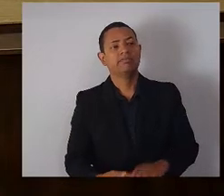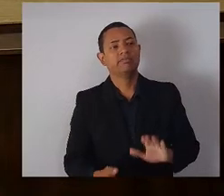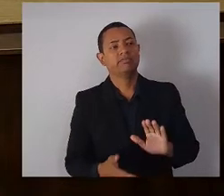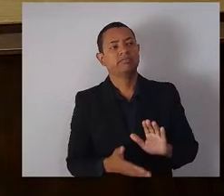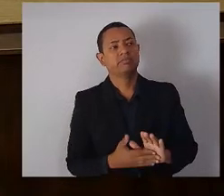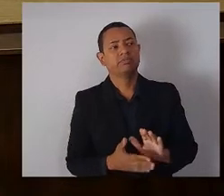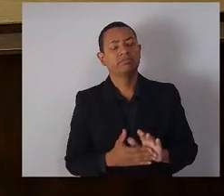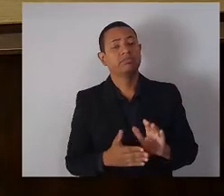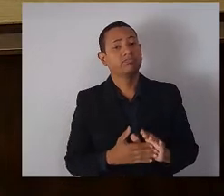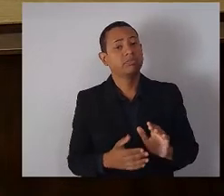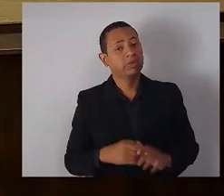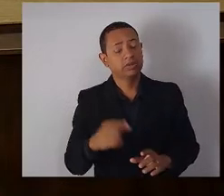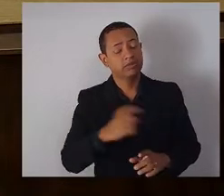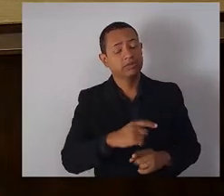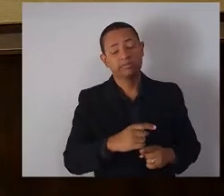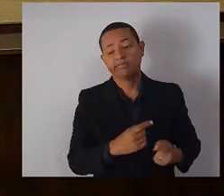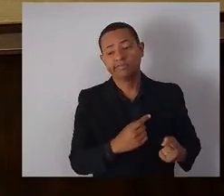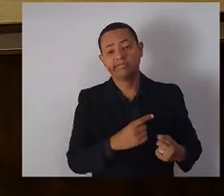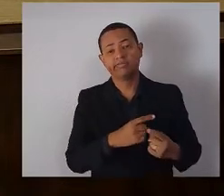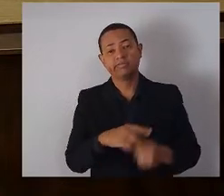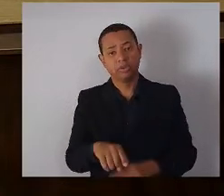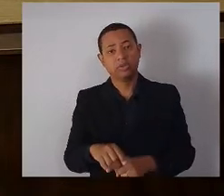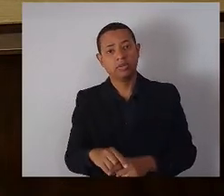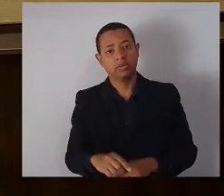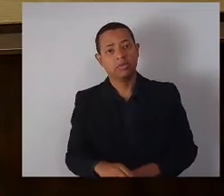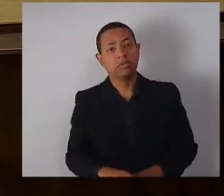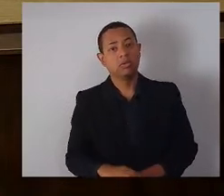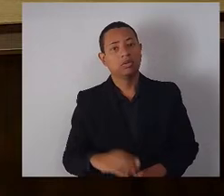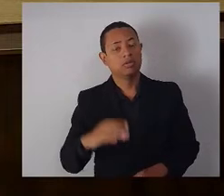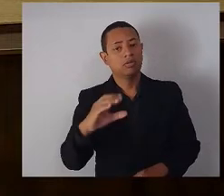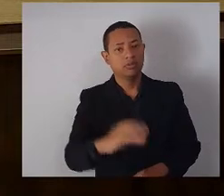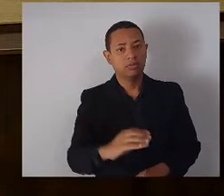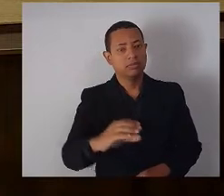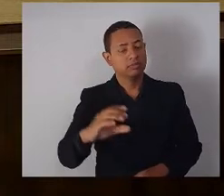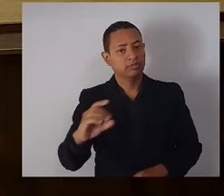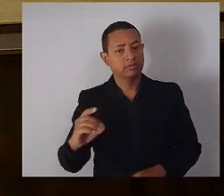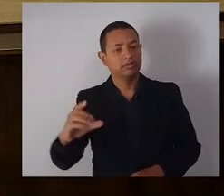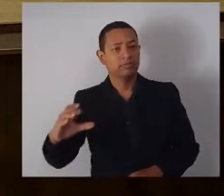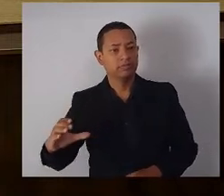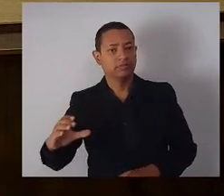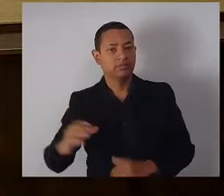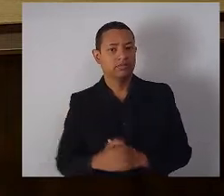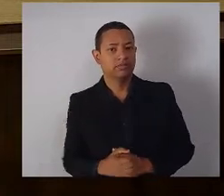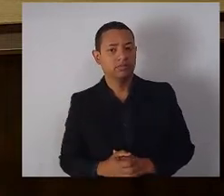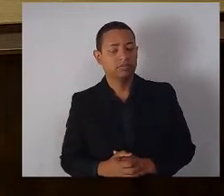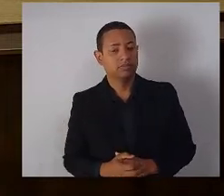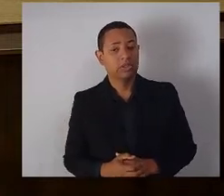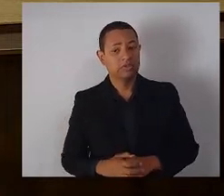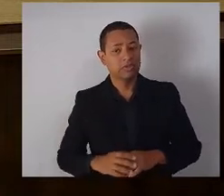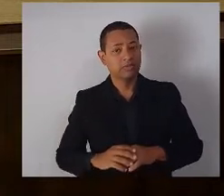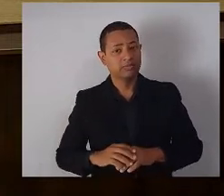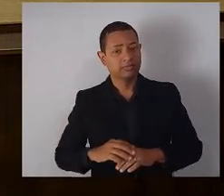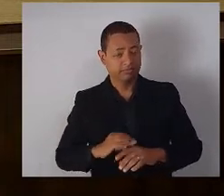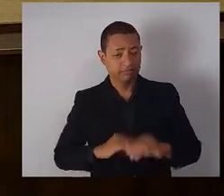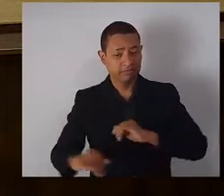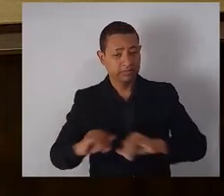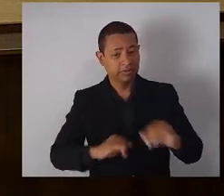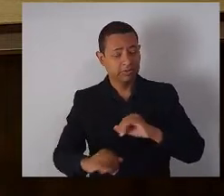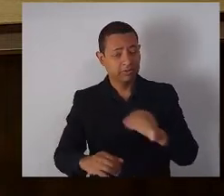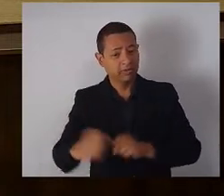de Defesa do Consumidor. Se você faz uma fake news, e